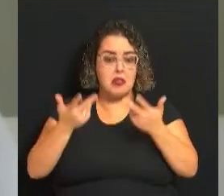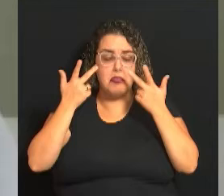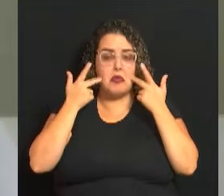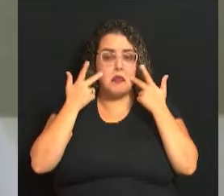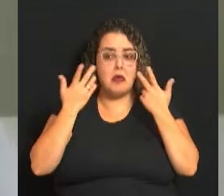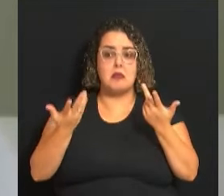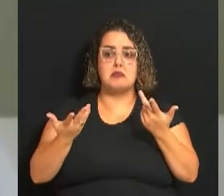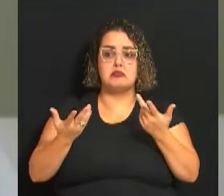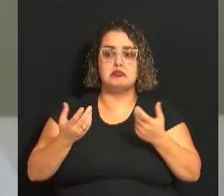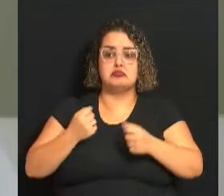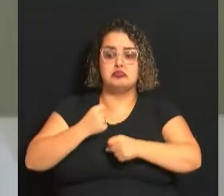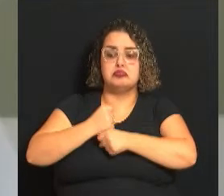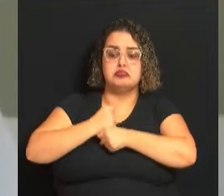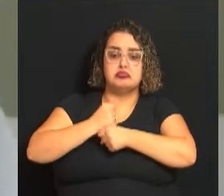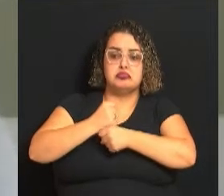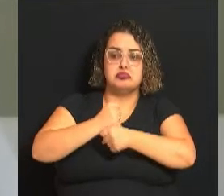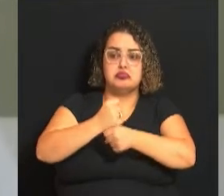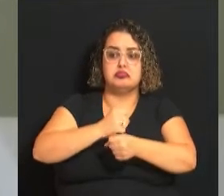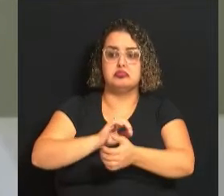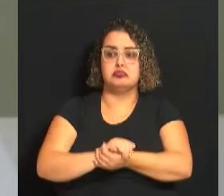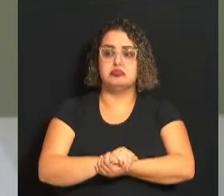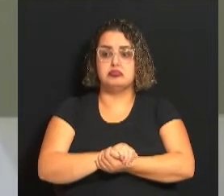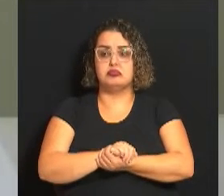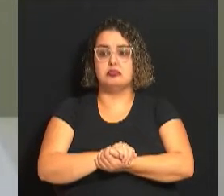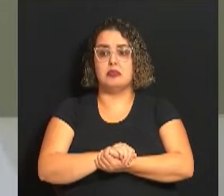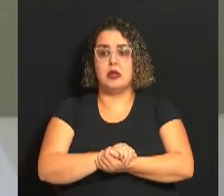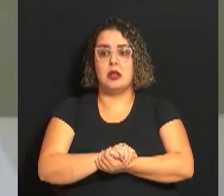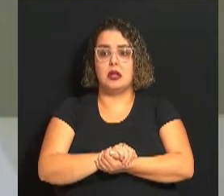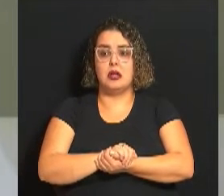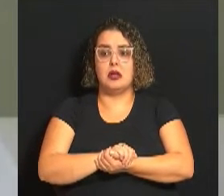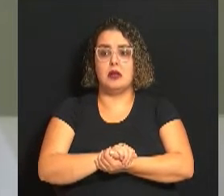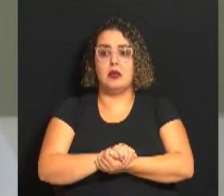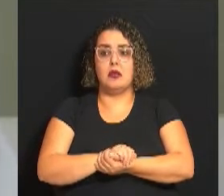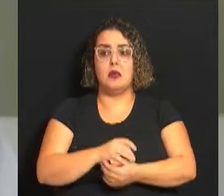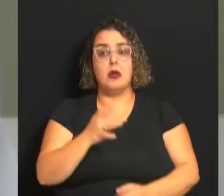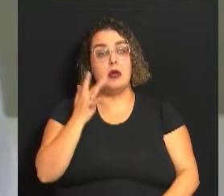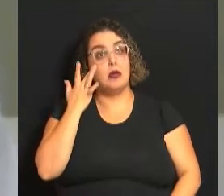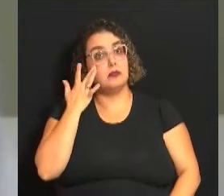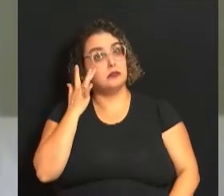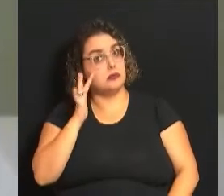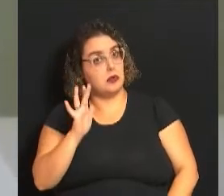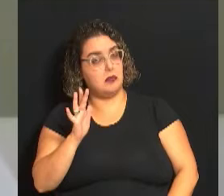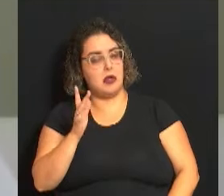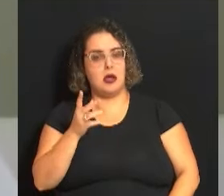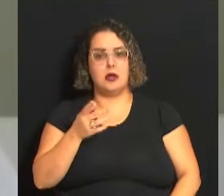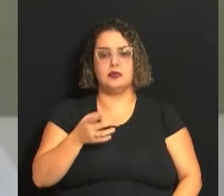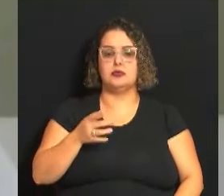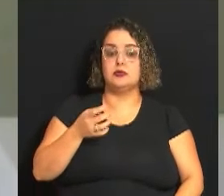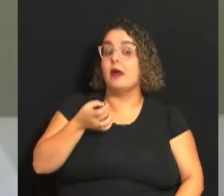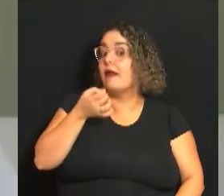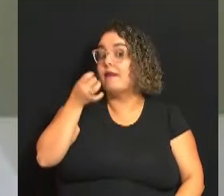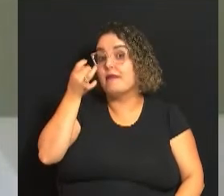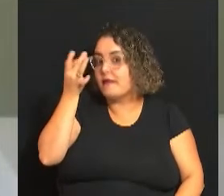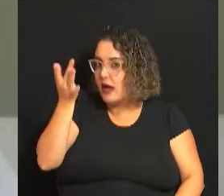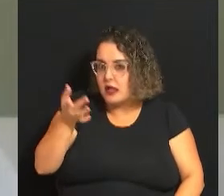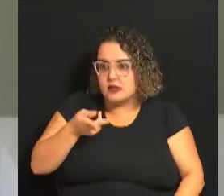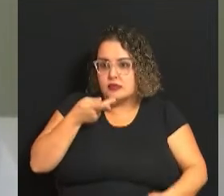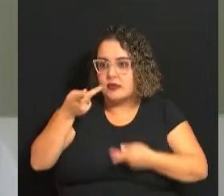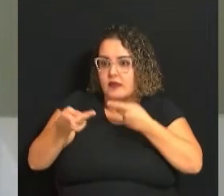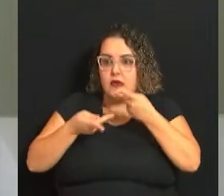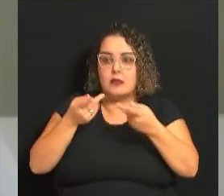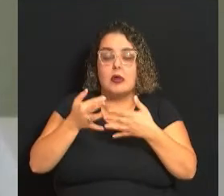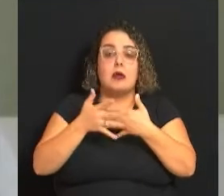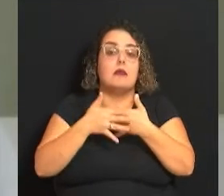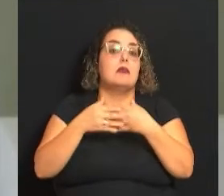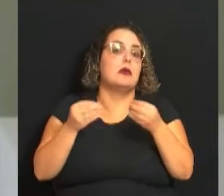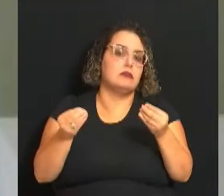durante muitos anos. Eu acho que não é fácil a gente falar que essa é uma doença curável,